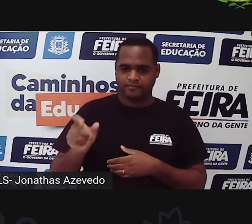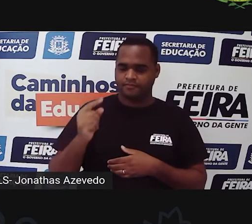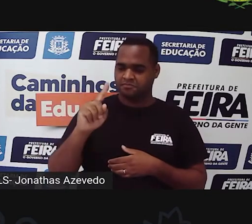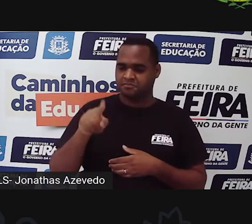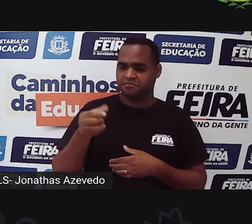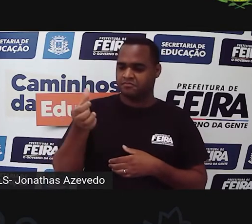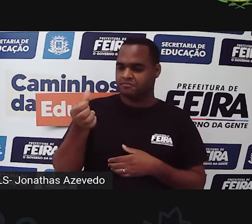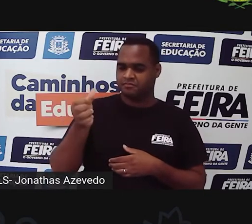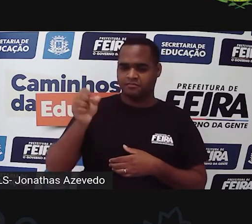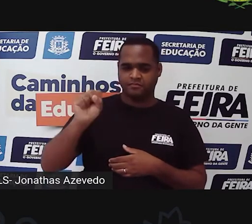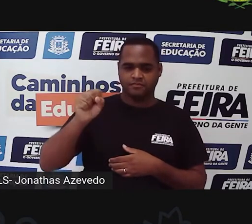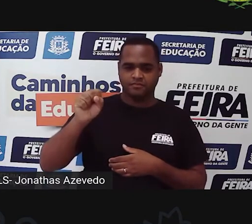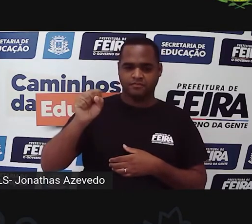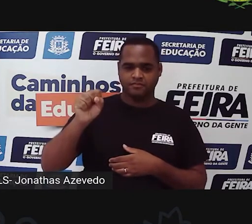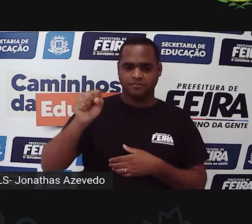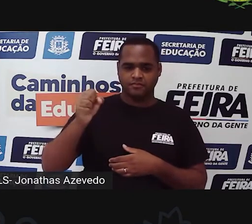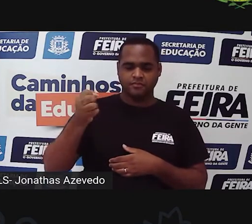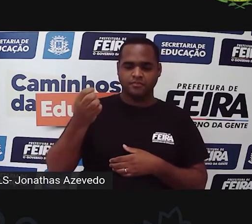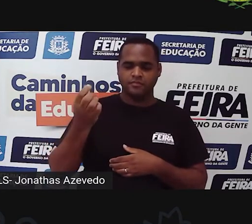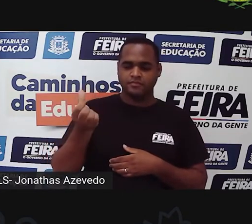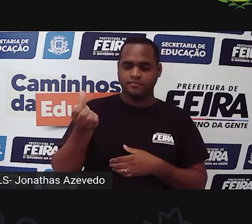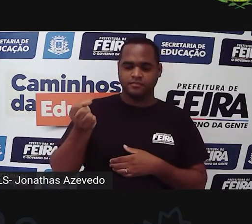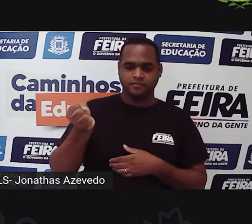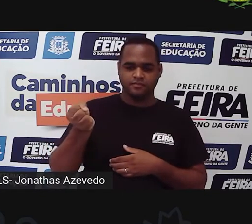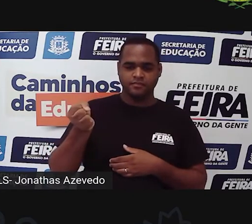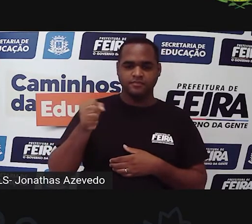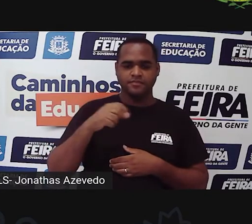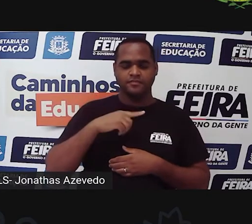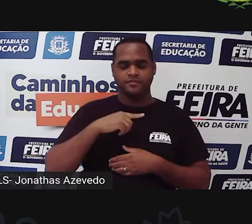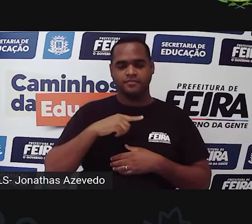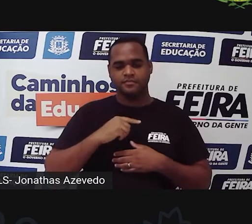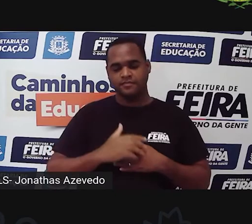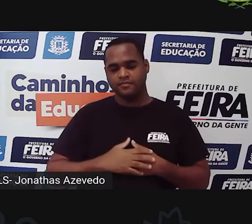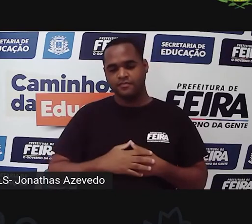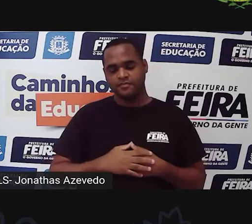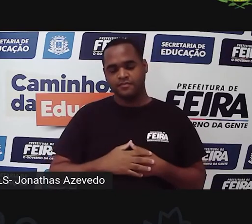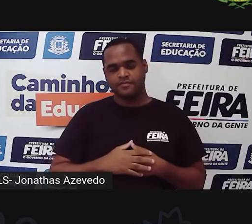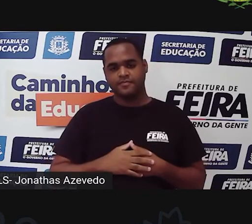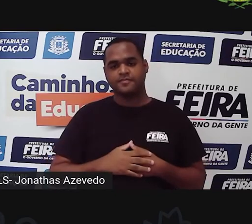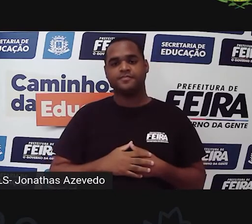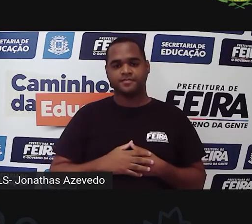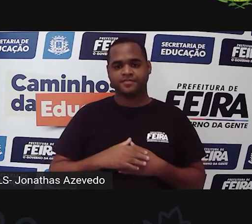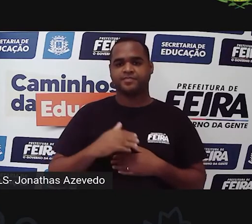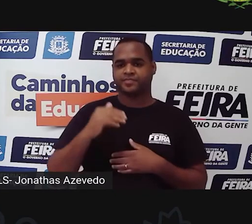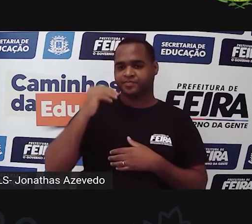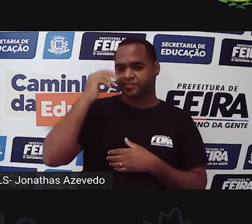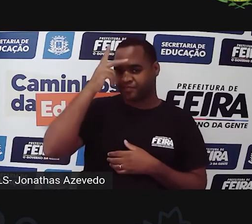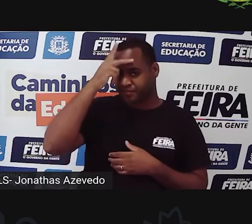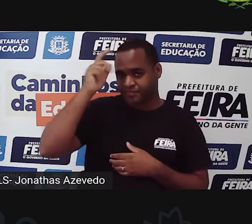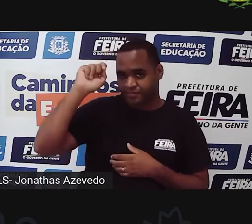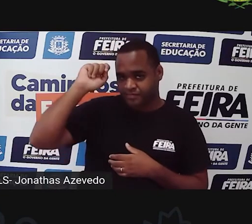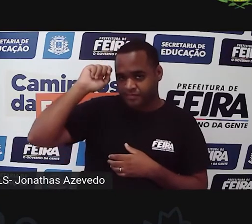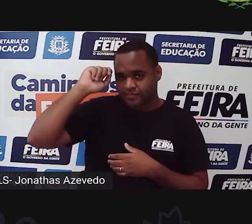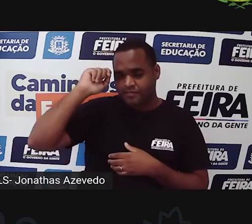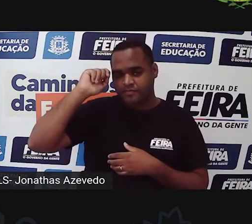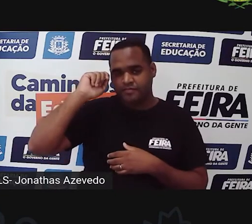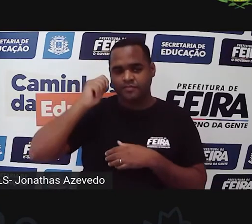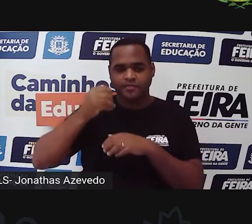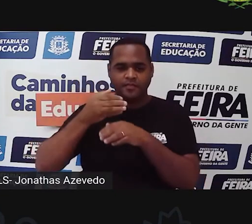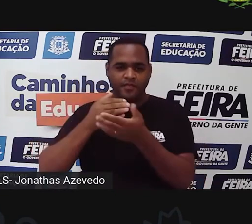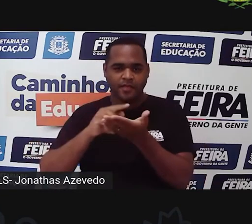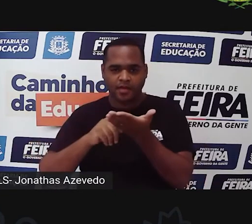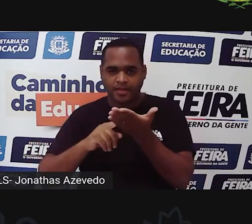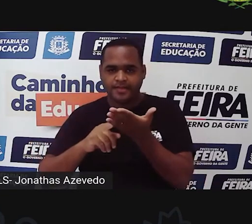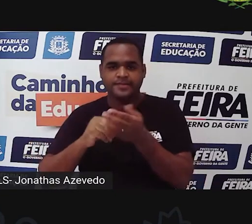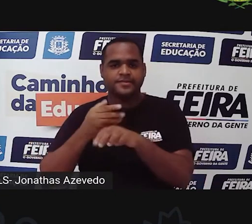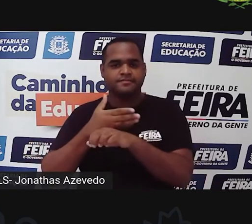torno de 1,67 m, 68. É, afrodescendente, de pele parda, cabelos e